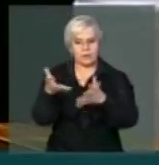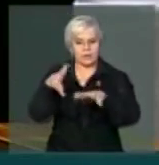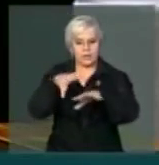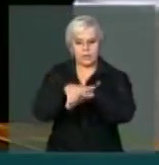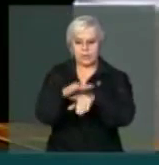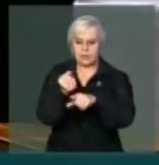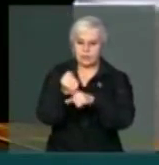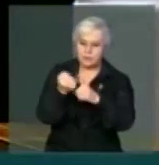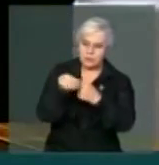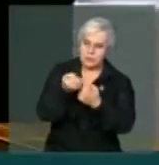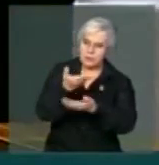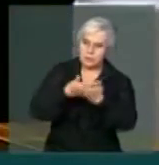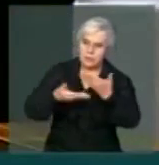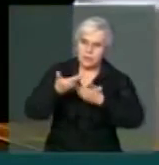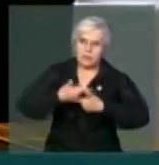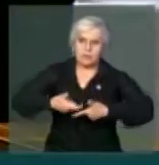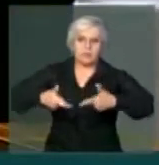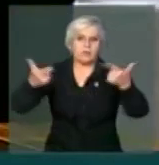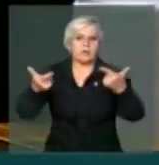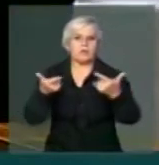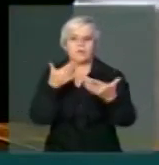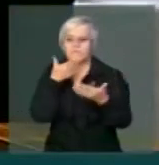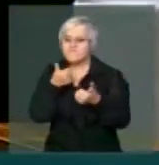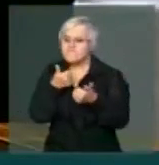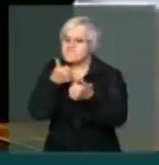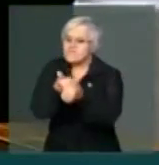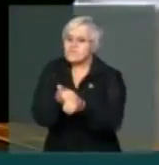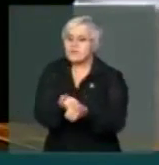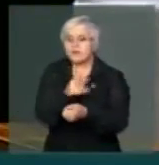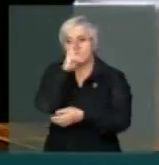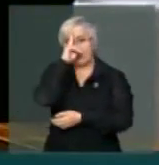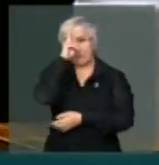crescimento se avizinha com muita